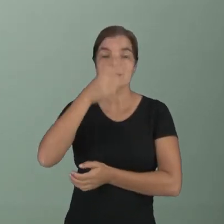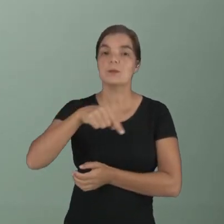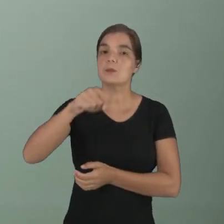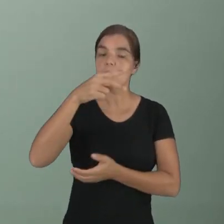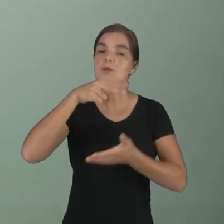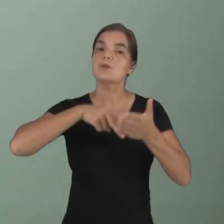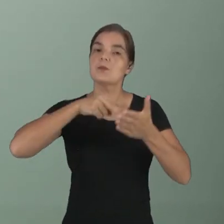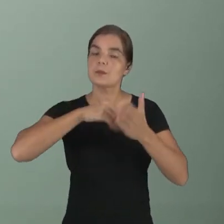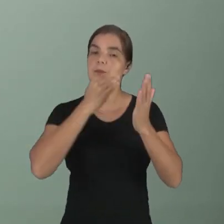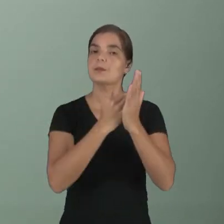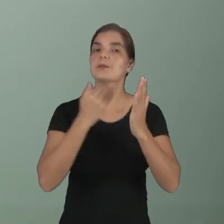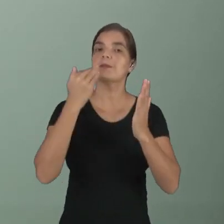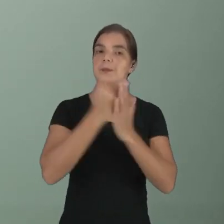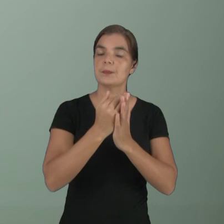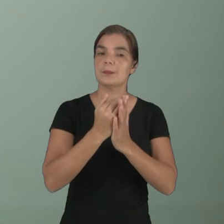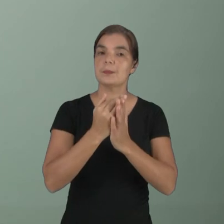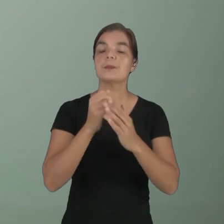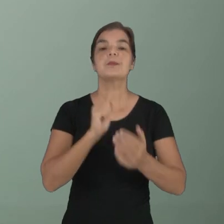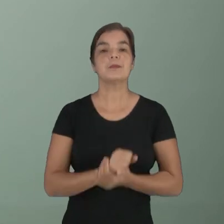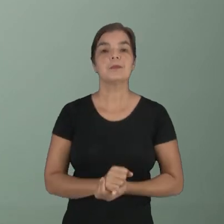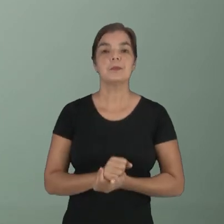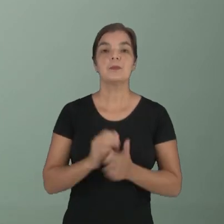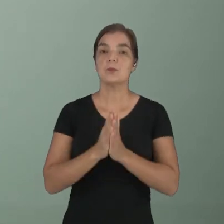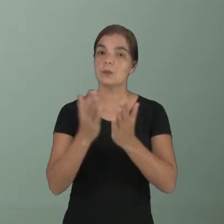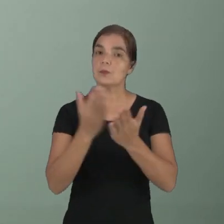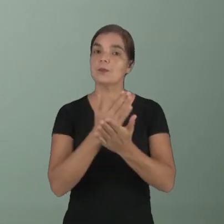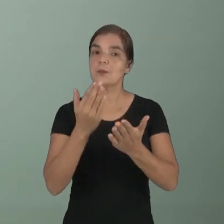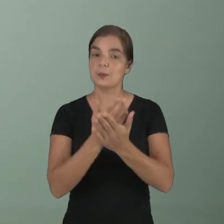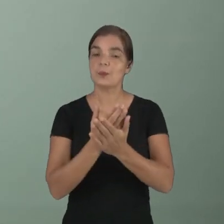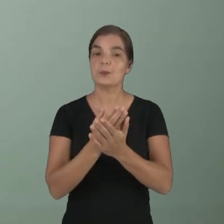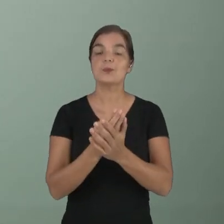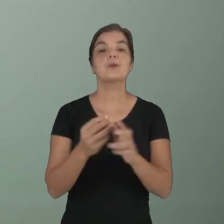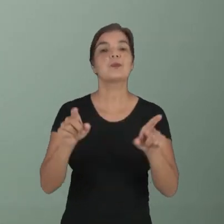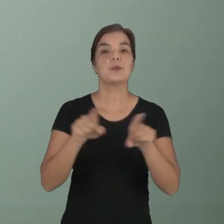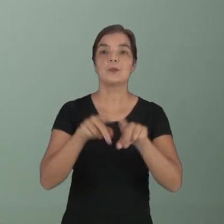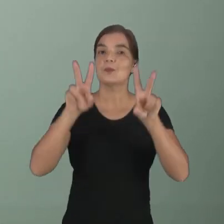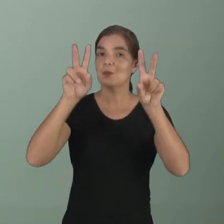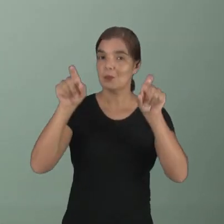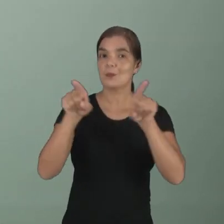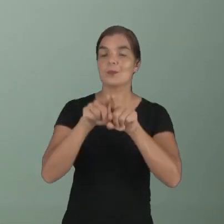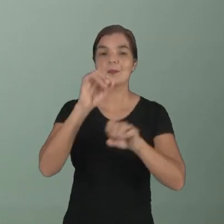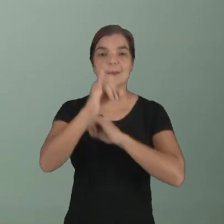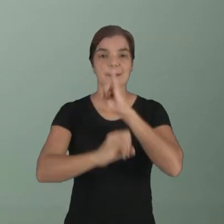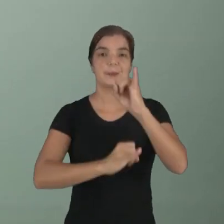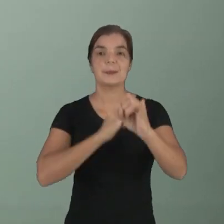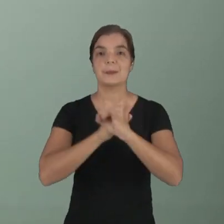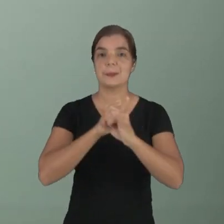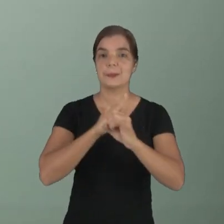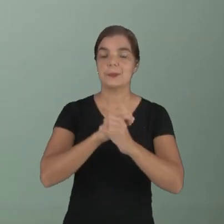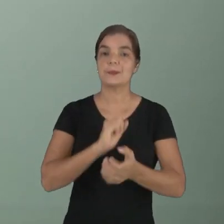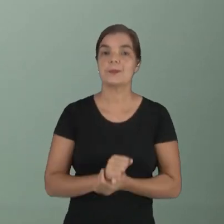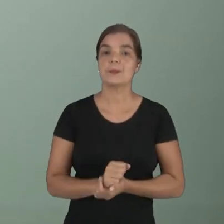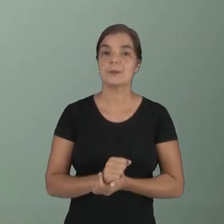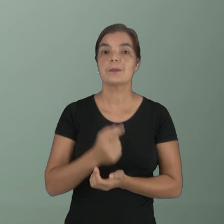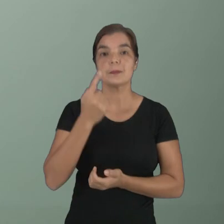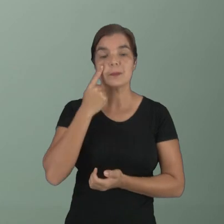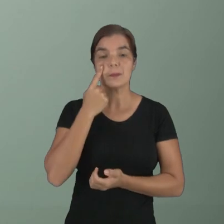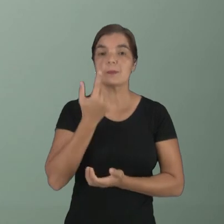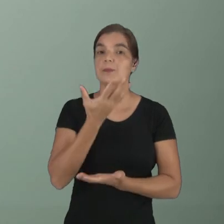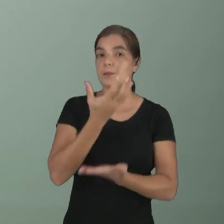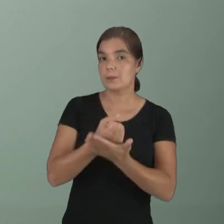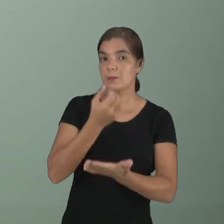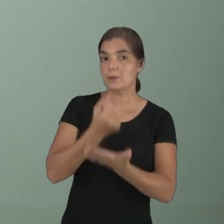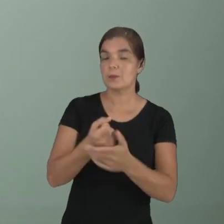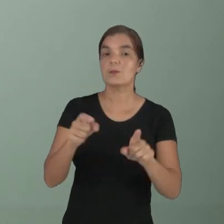vocês leiam mais. Busquem o livro Frankenstein, ele está disponível na internet para você